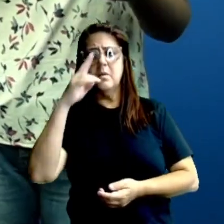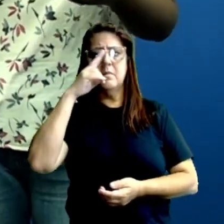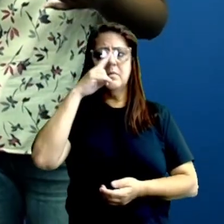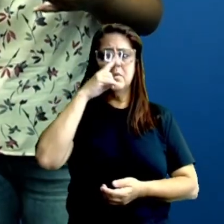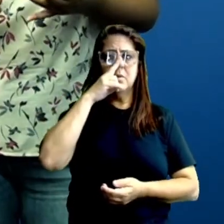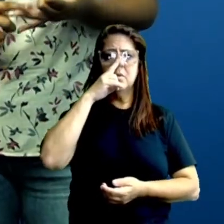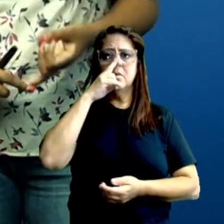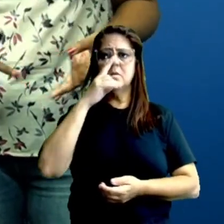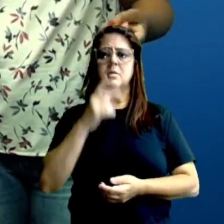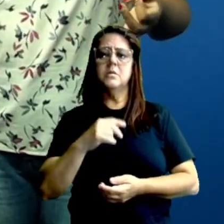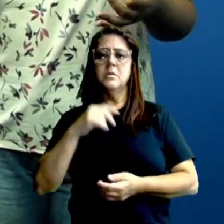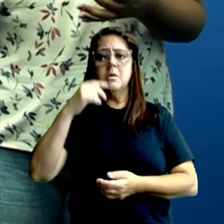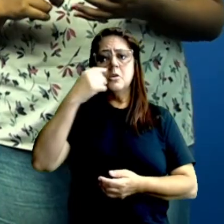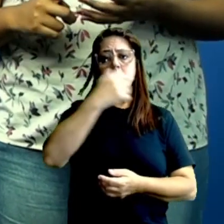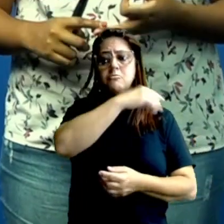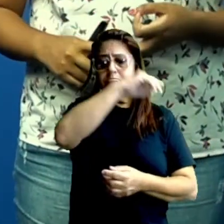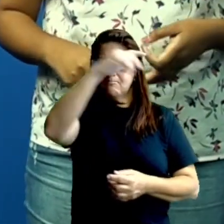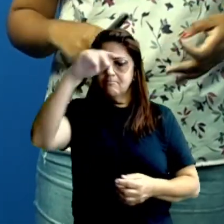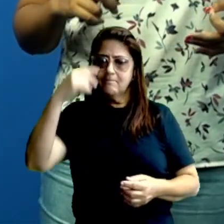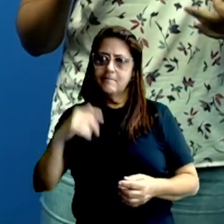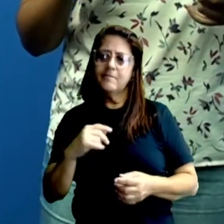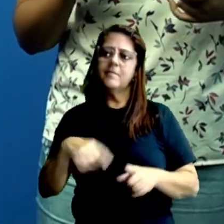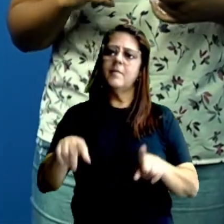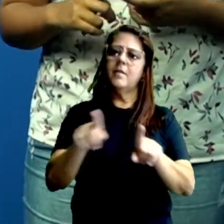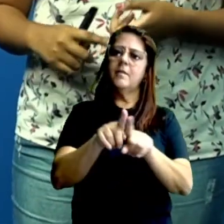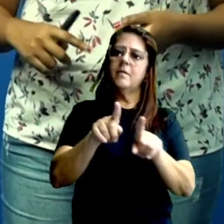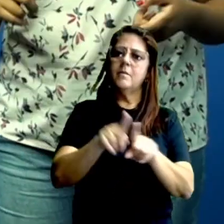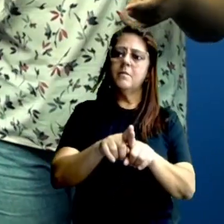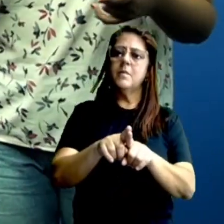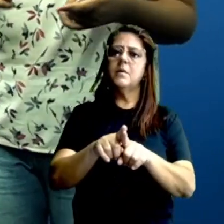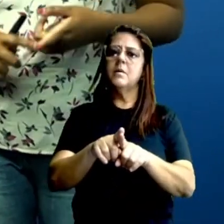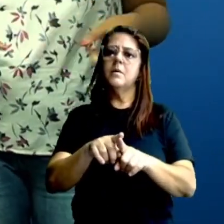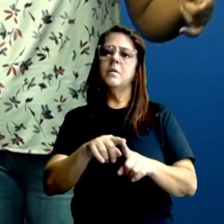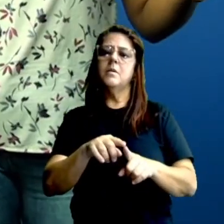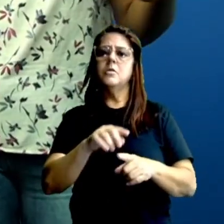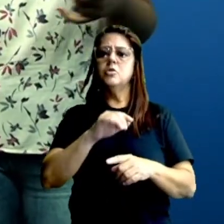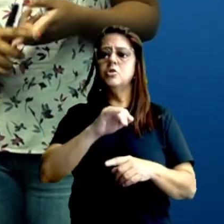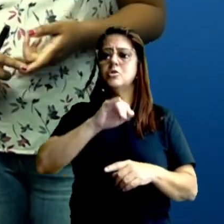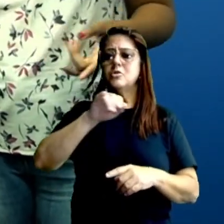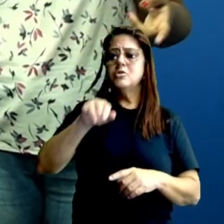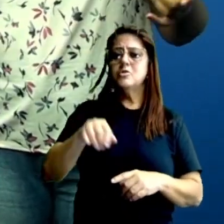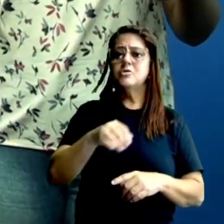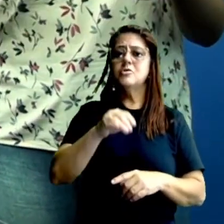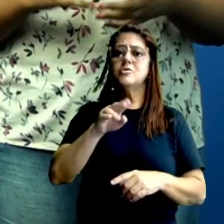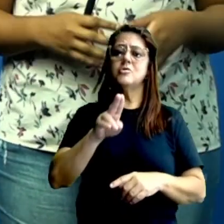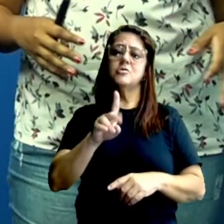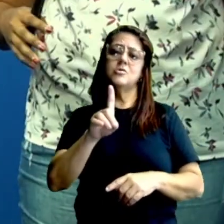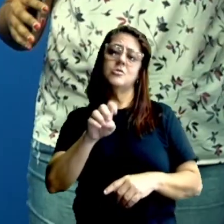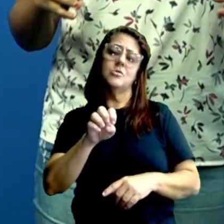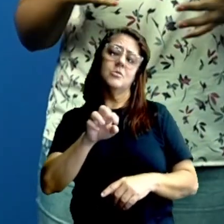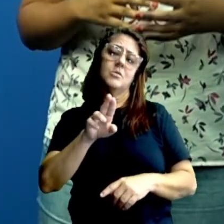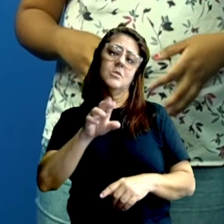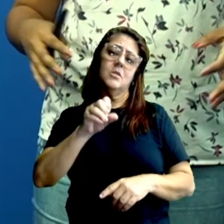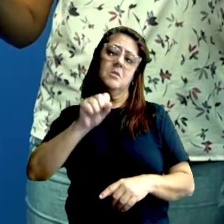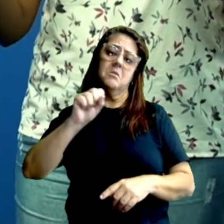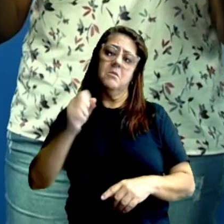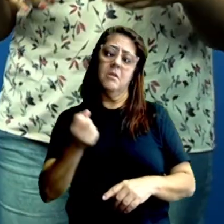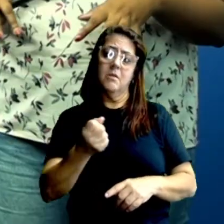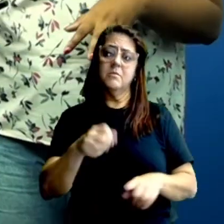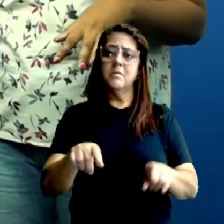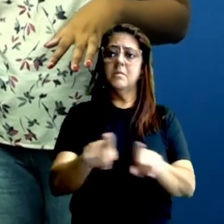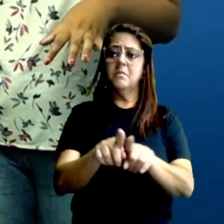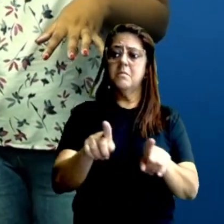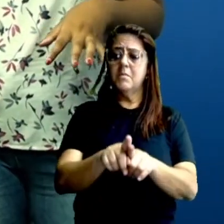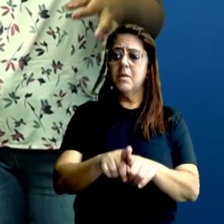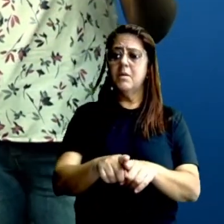Evangélicos dos umbandistas dos candomblecistas dos budistas judeus muçulmanos é todas as religiões